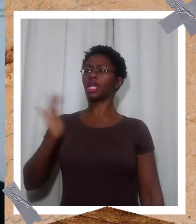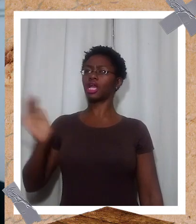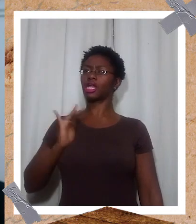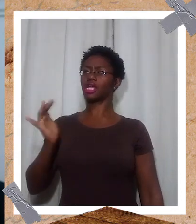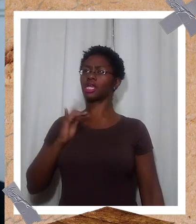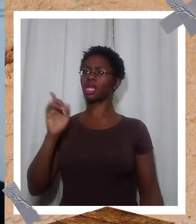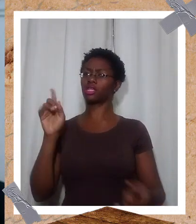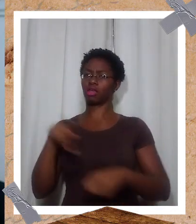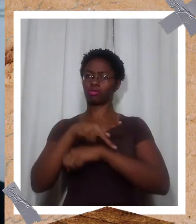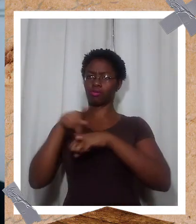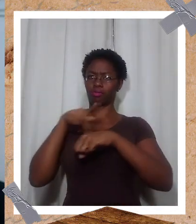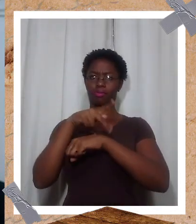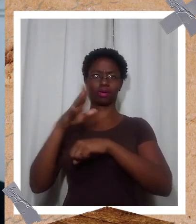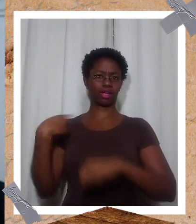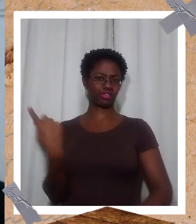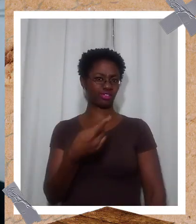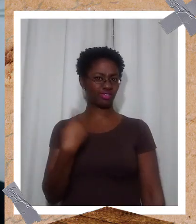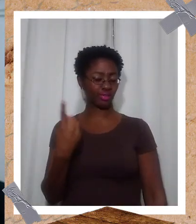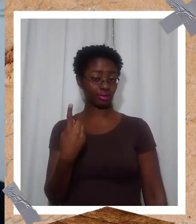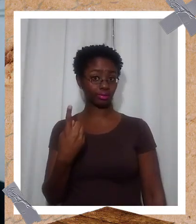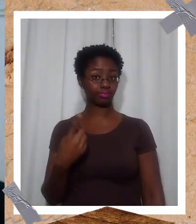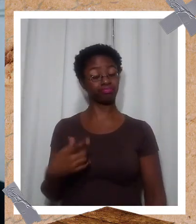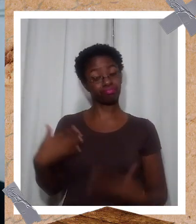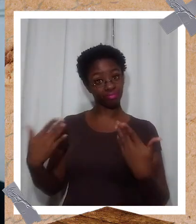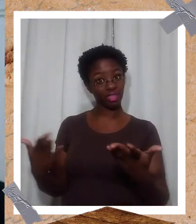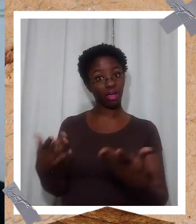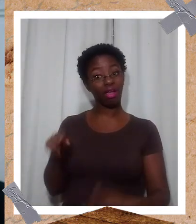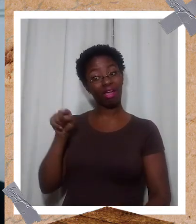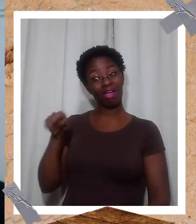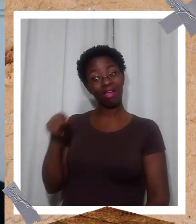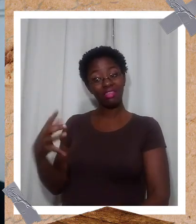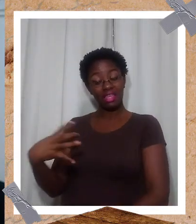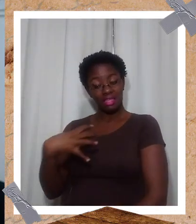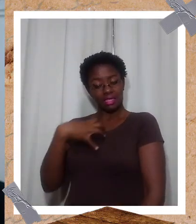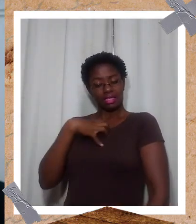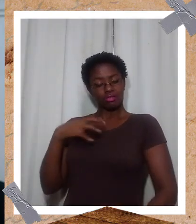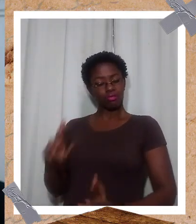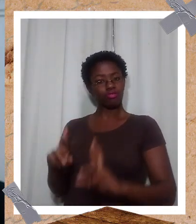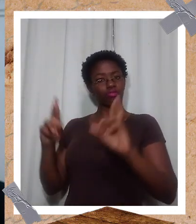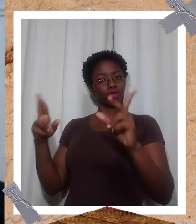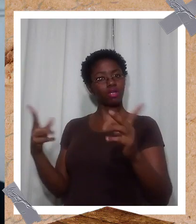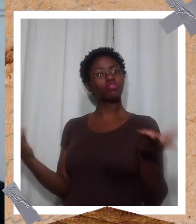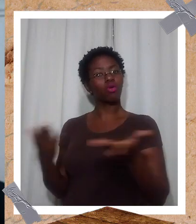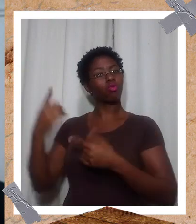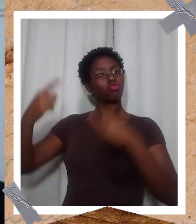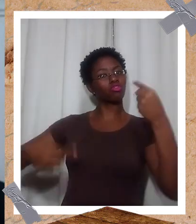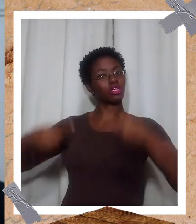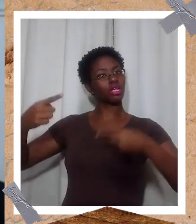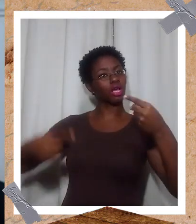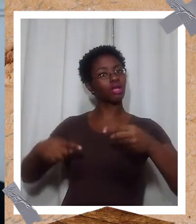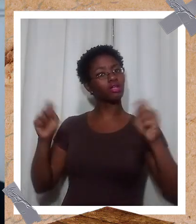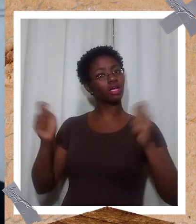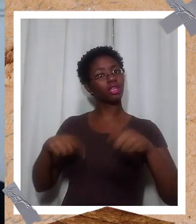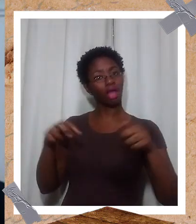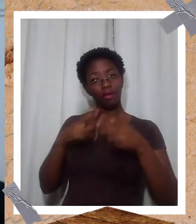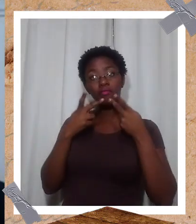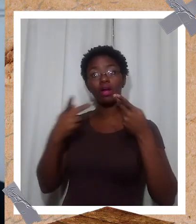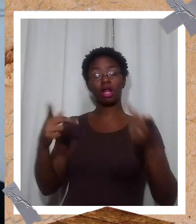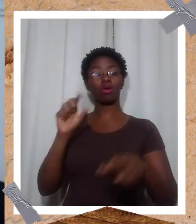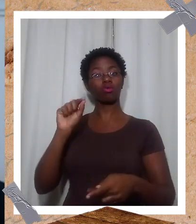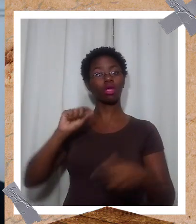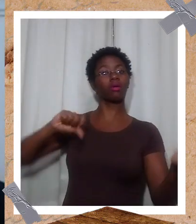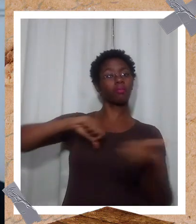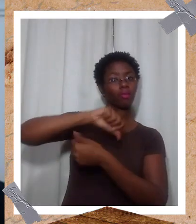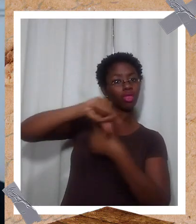país. É essa nova sensibilidade o que vamos falar nesse debate, que poderia ser chamado de